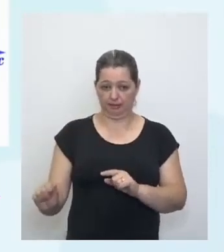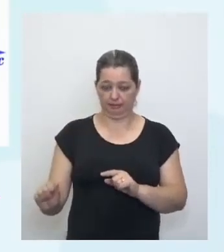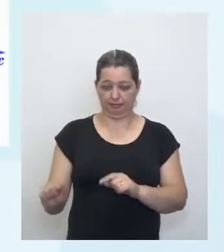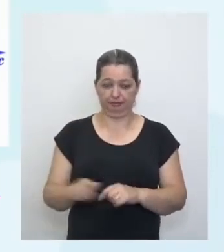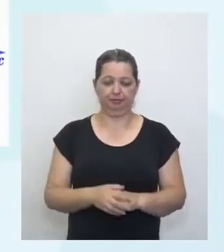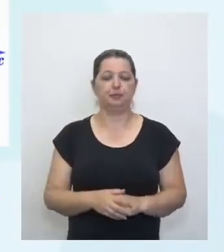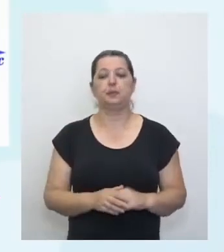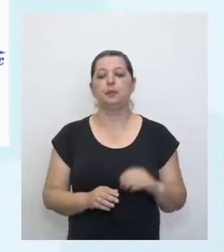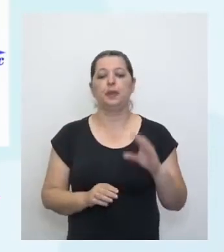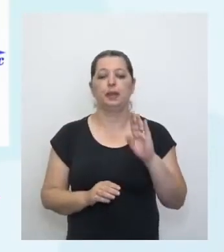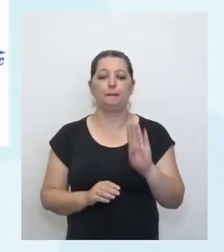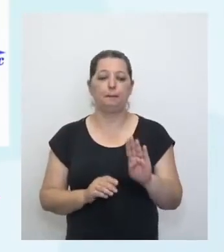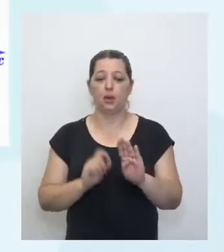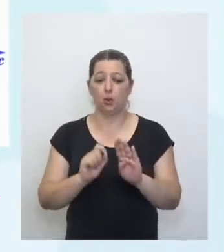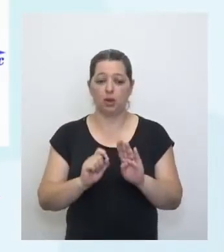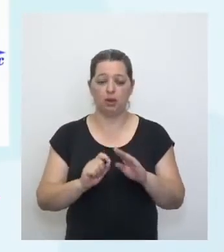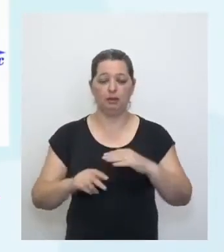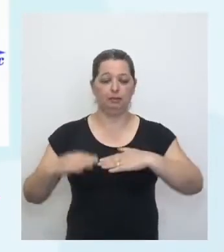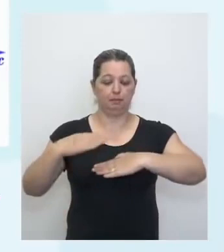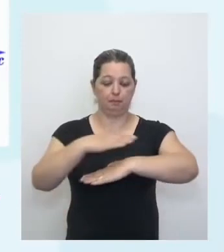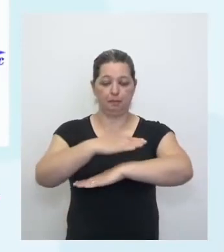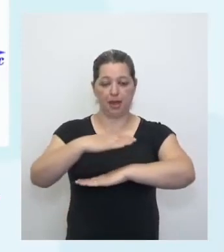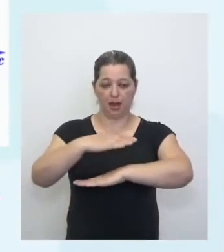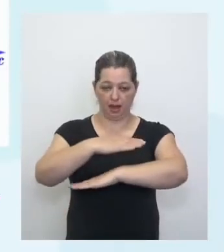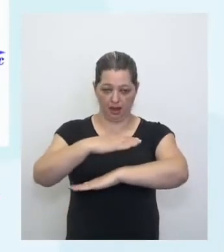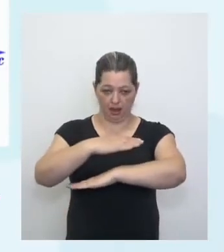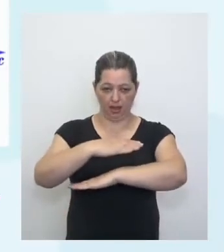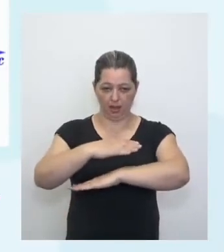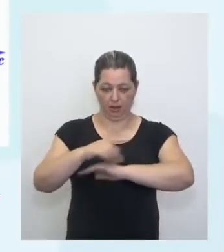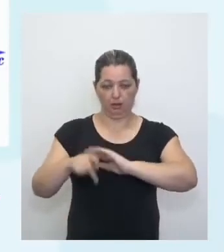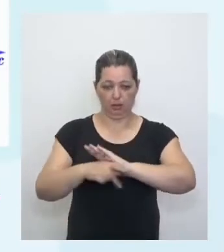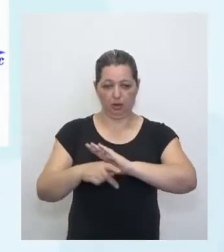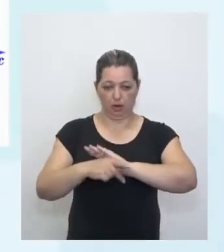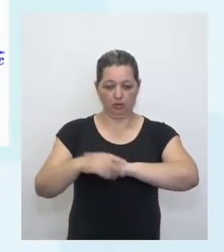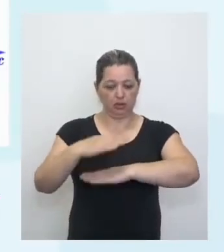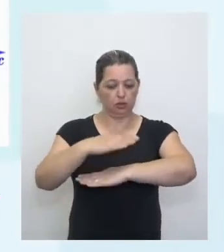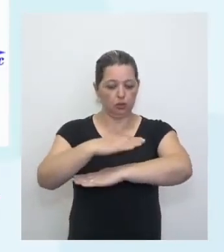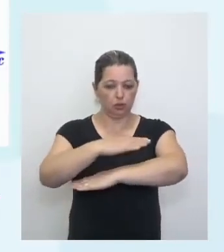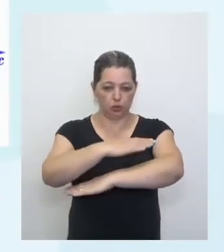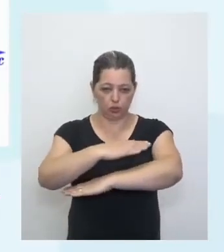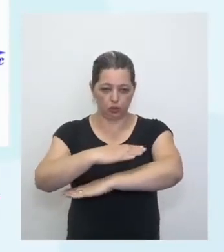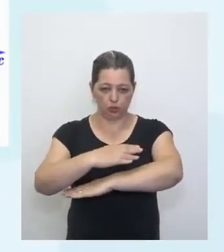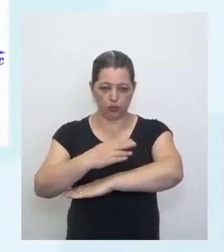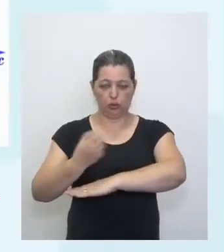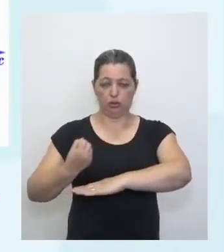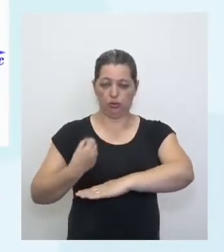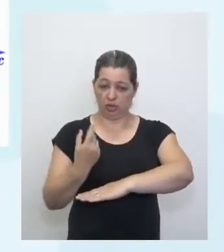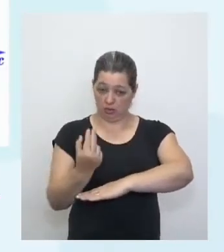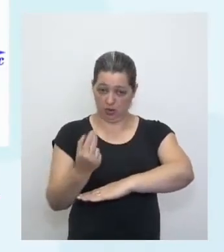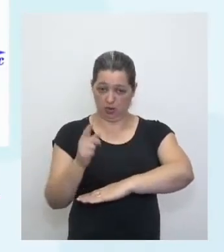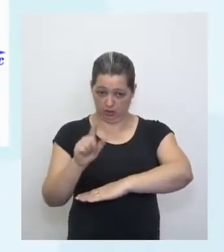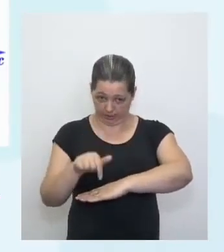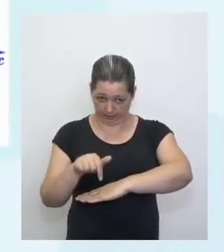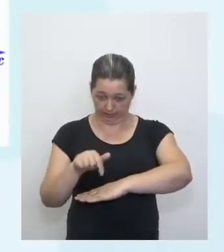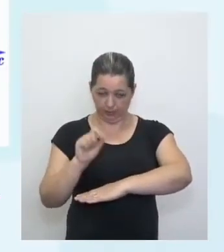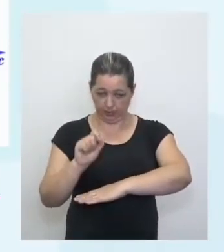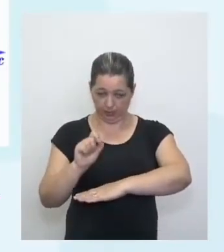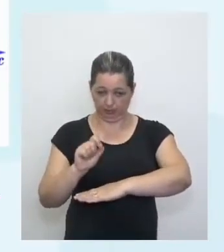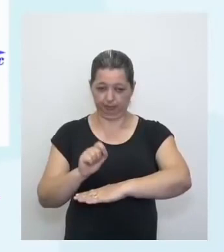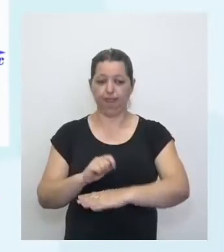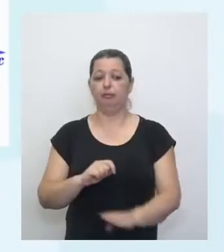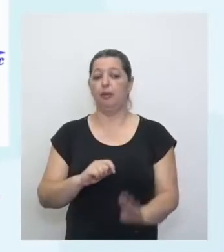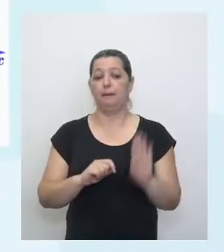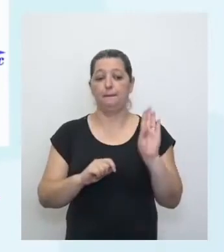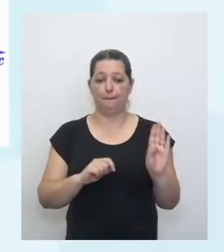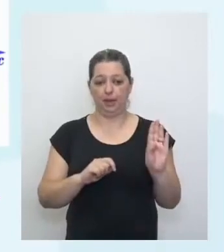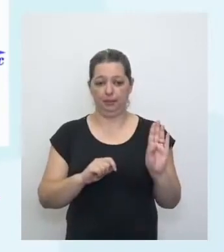item B é uma reta paralela ao eixo x. Ah, é aquela da constante, que é um número igual, só. Então, y igual, aqui é o B. E